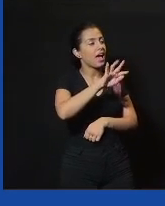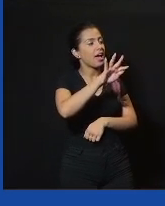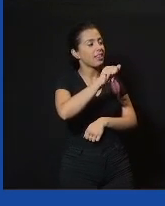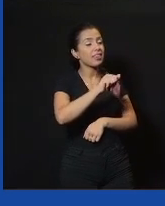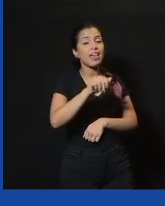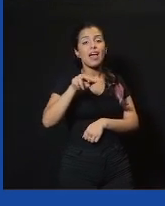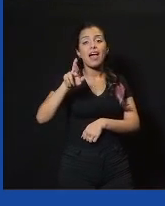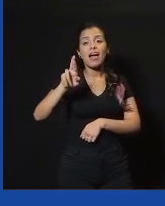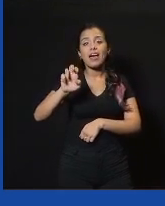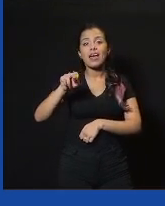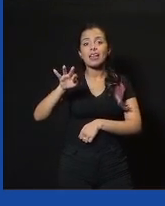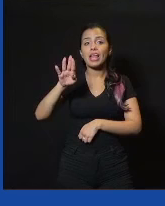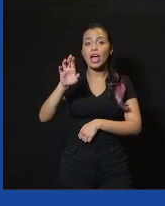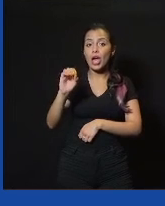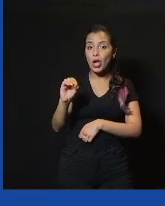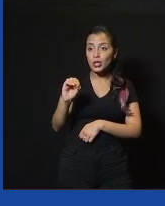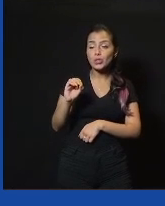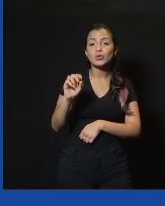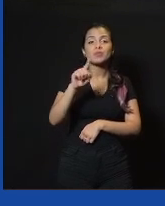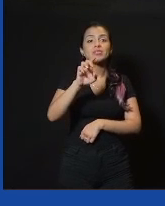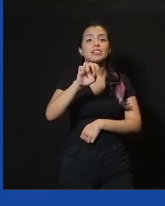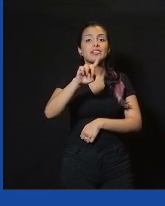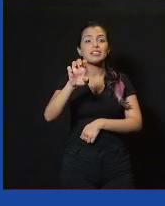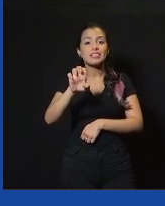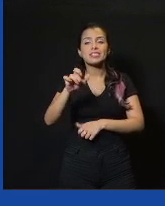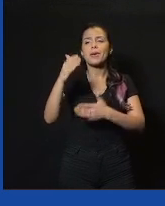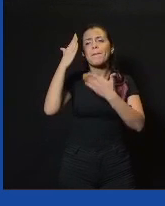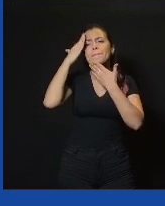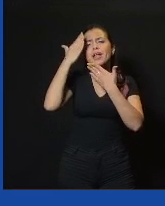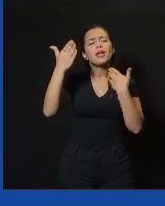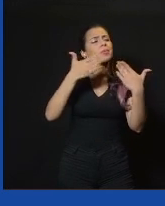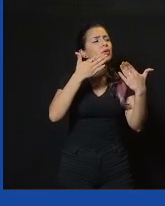avançou um pouquinho no tempo aqui, desculpem, a gente começou um pouco atrasado.